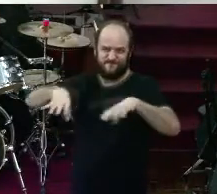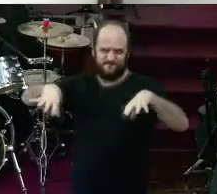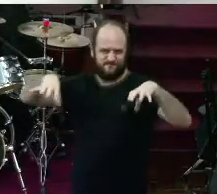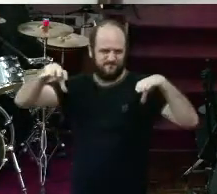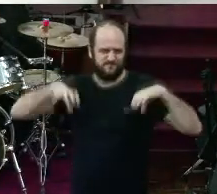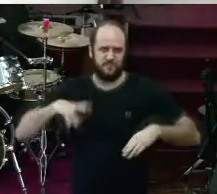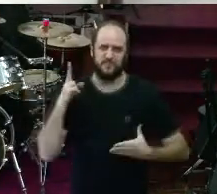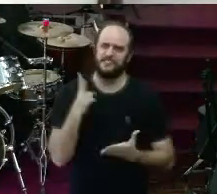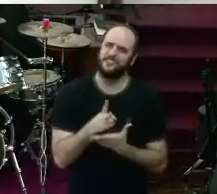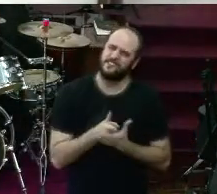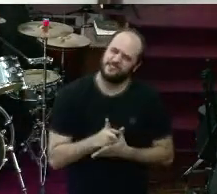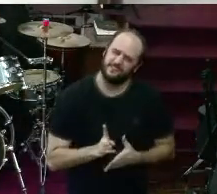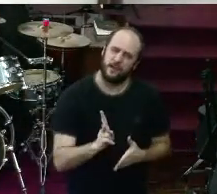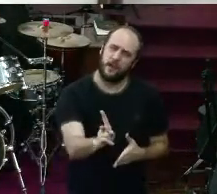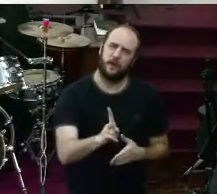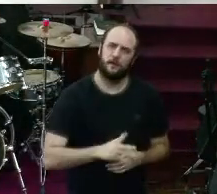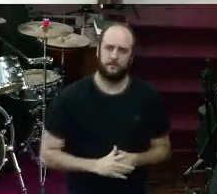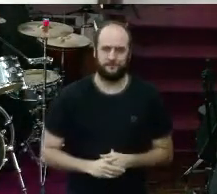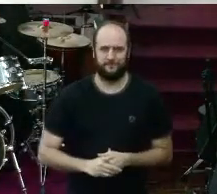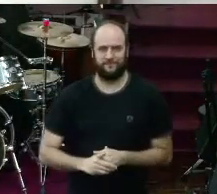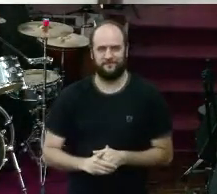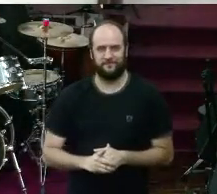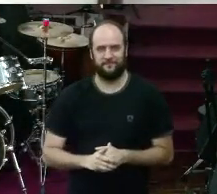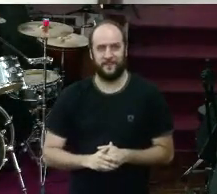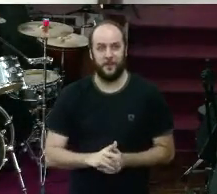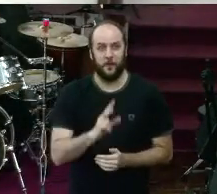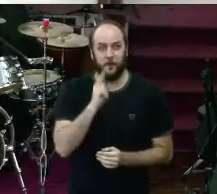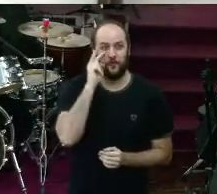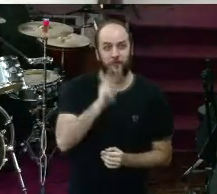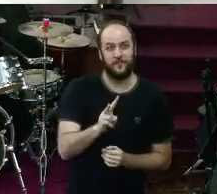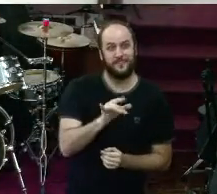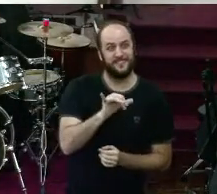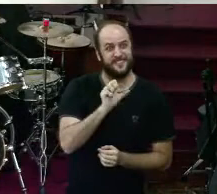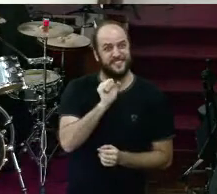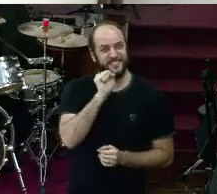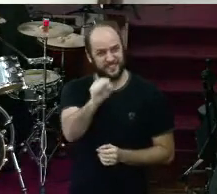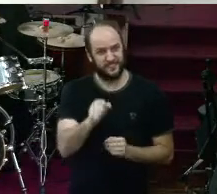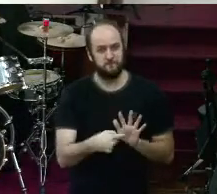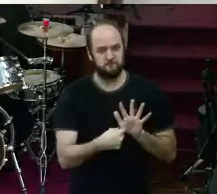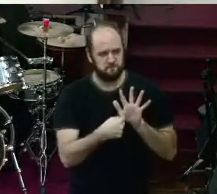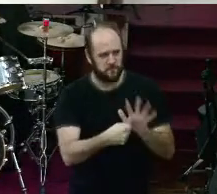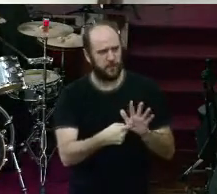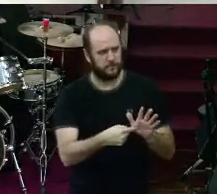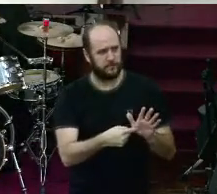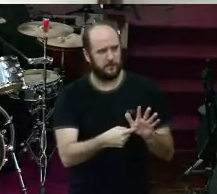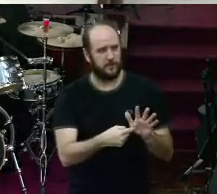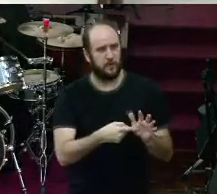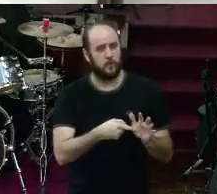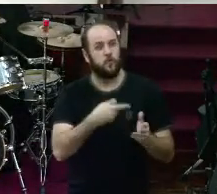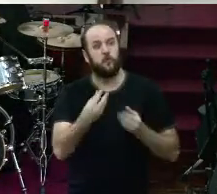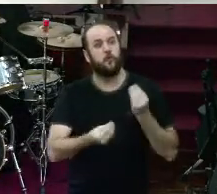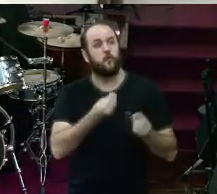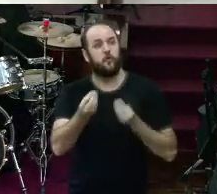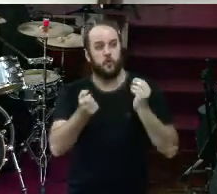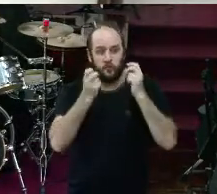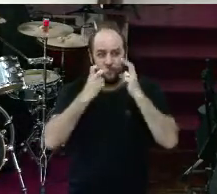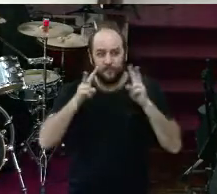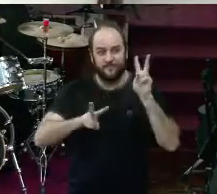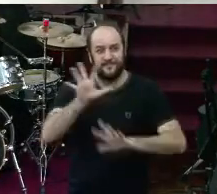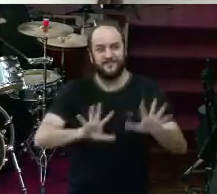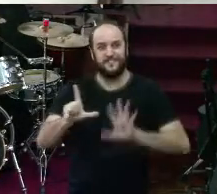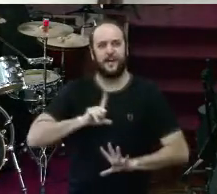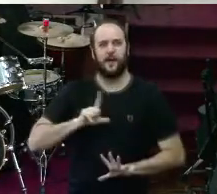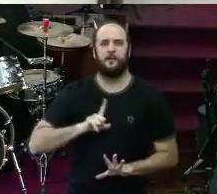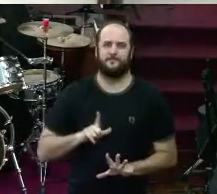trono. E é muito interessante que Isaías faz questão de pontuar quando é que ele recebeu essa visão do Senhor, quando é que ele teve